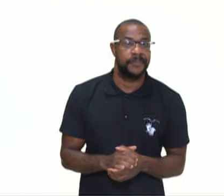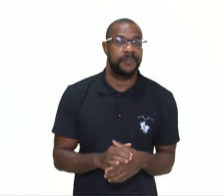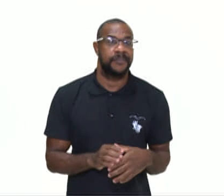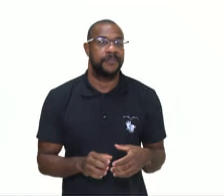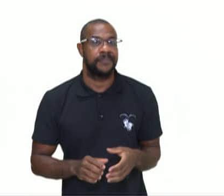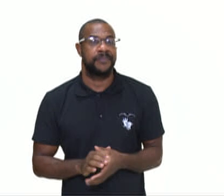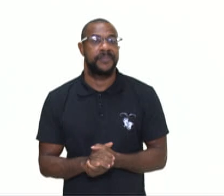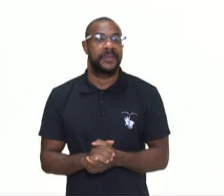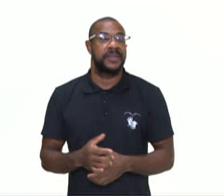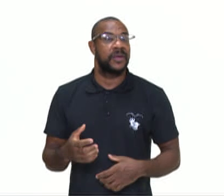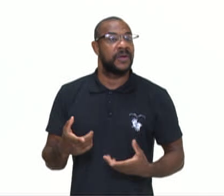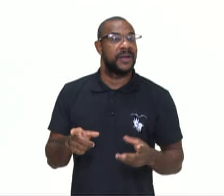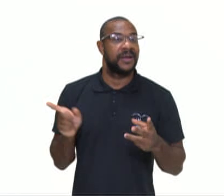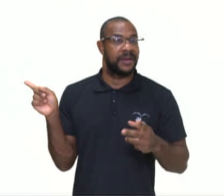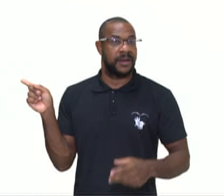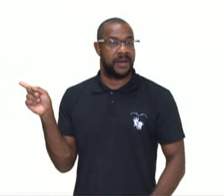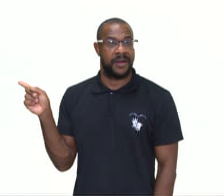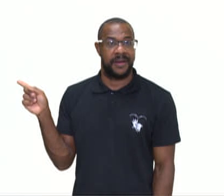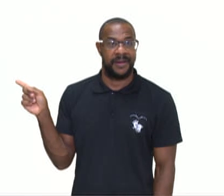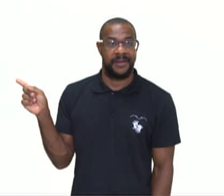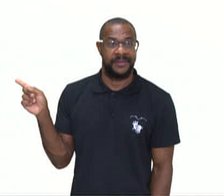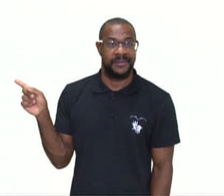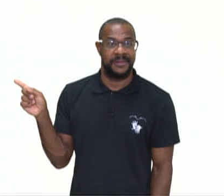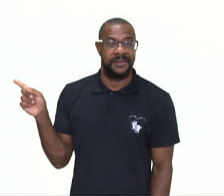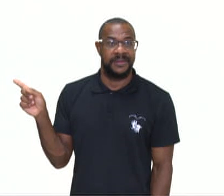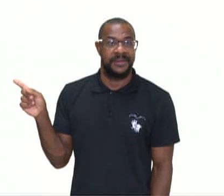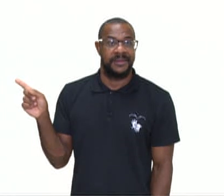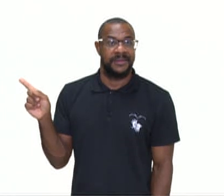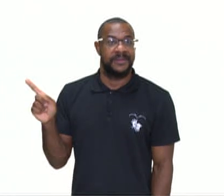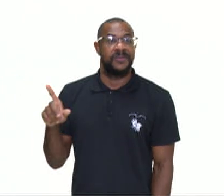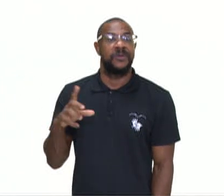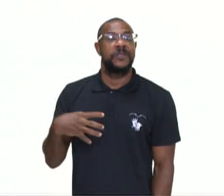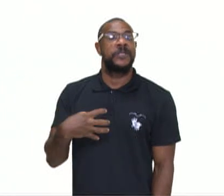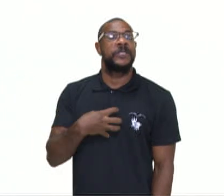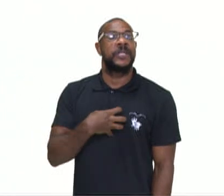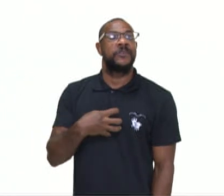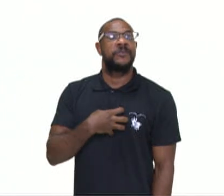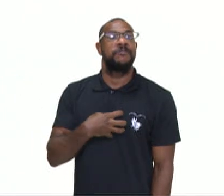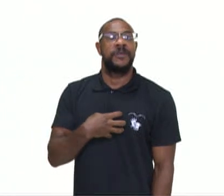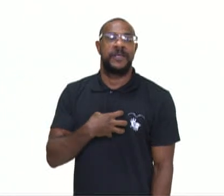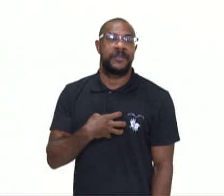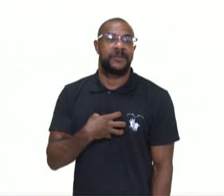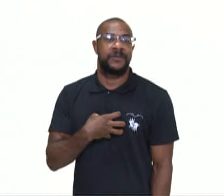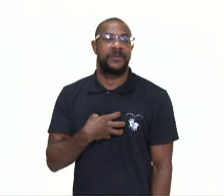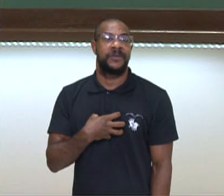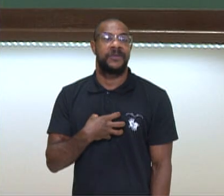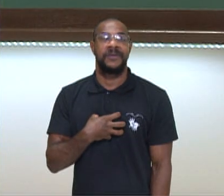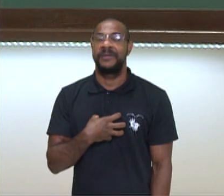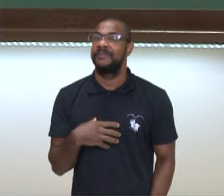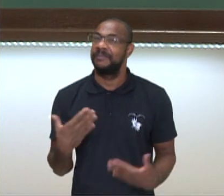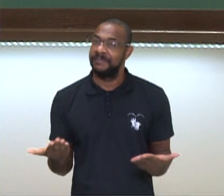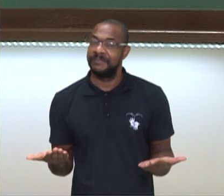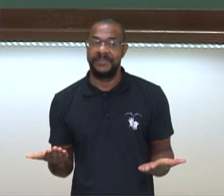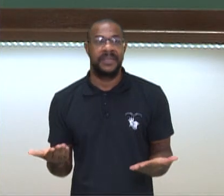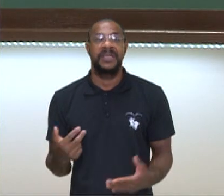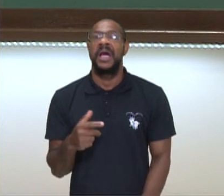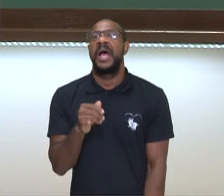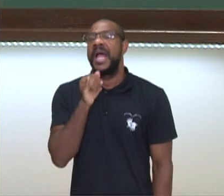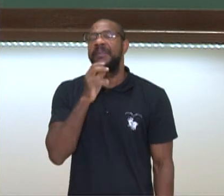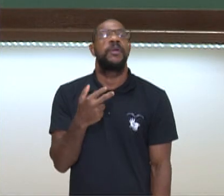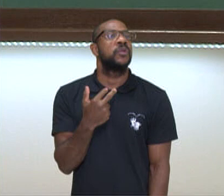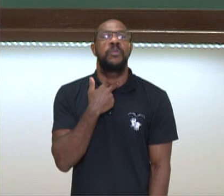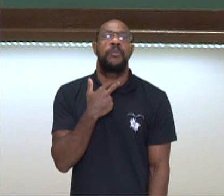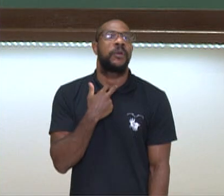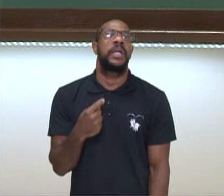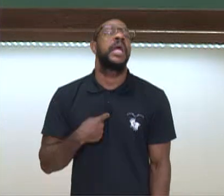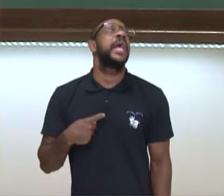Contenção de sentimentos, em oposição à externalização amorosa, romântica. Então, agora eu não posso falar